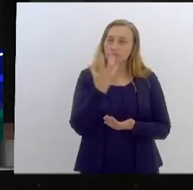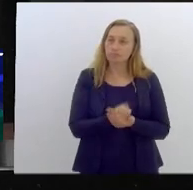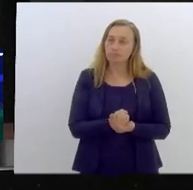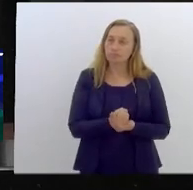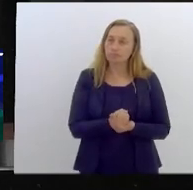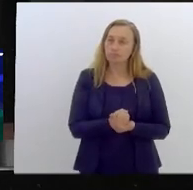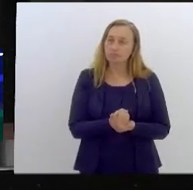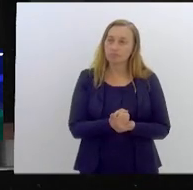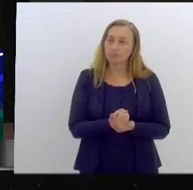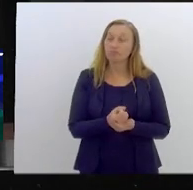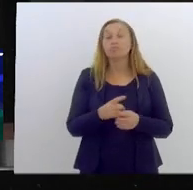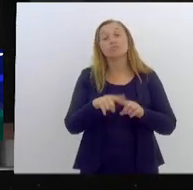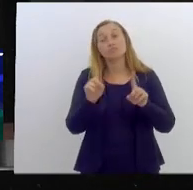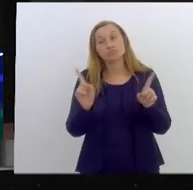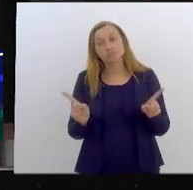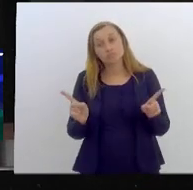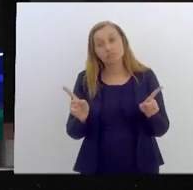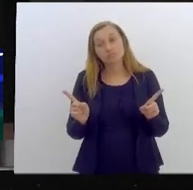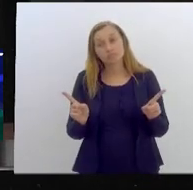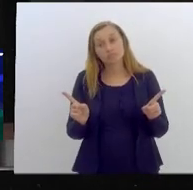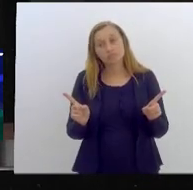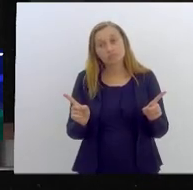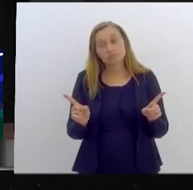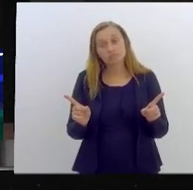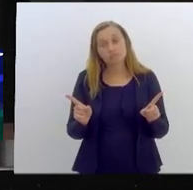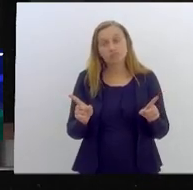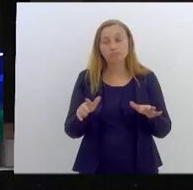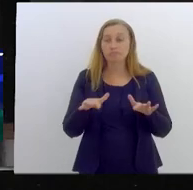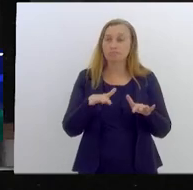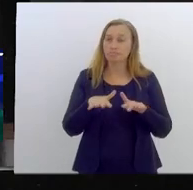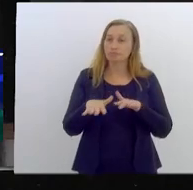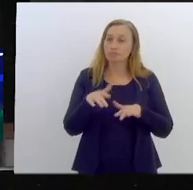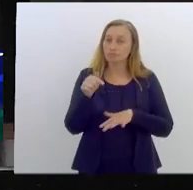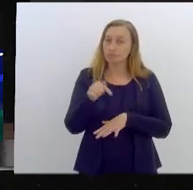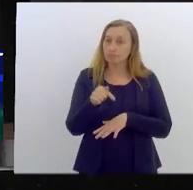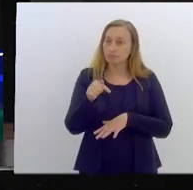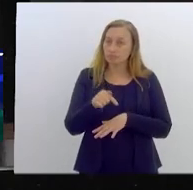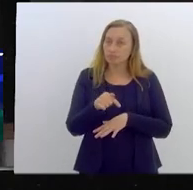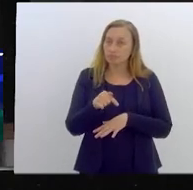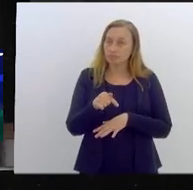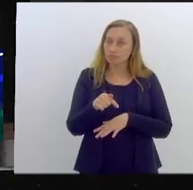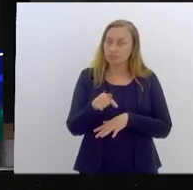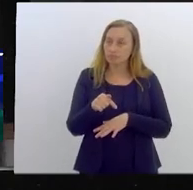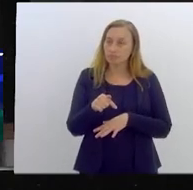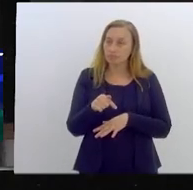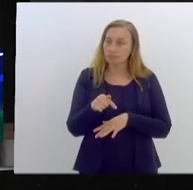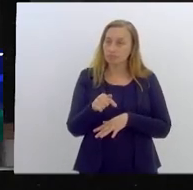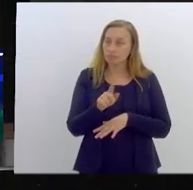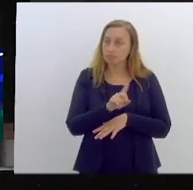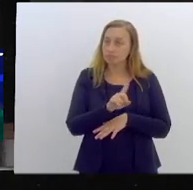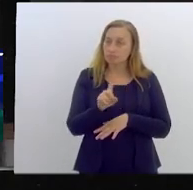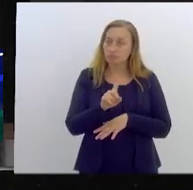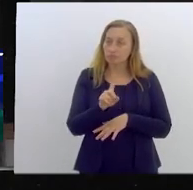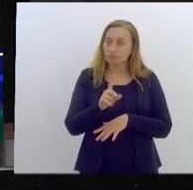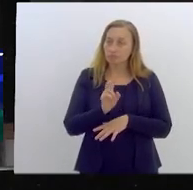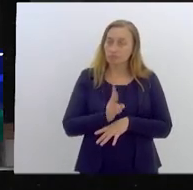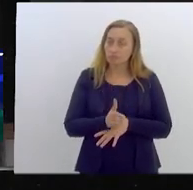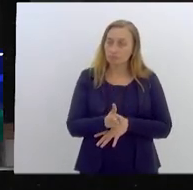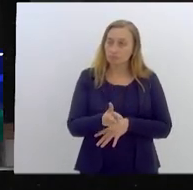registraram. Mas, como esse movimento aqui não foi à